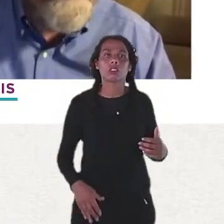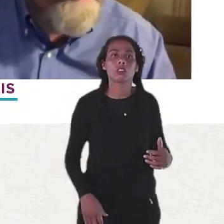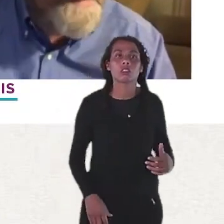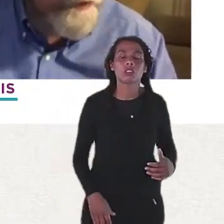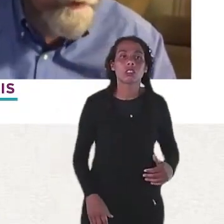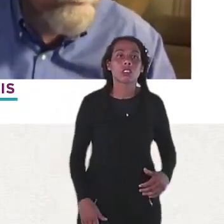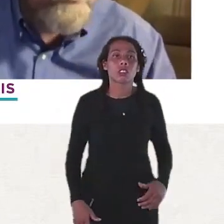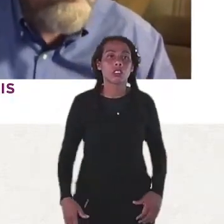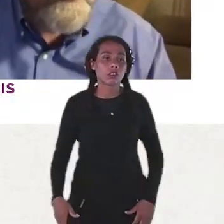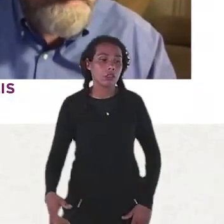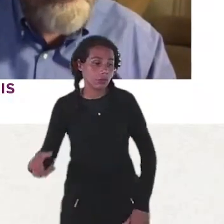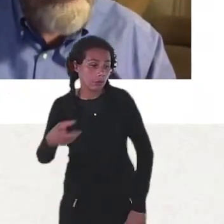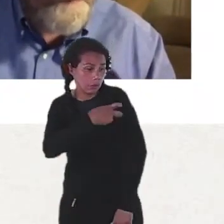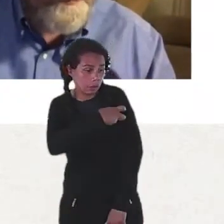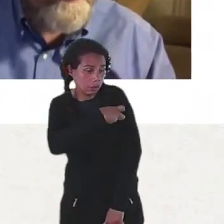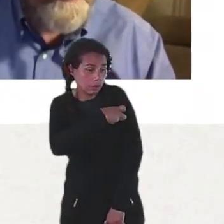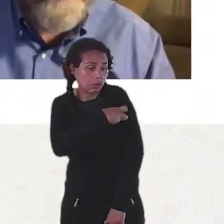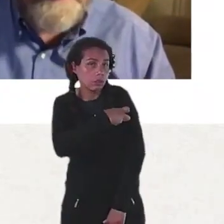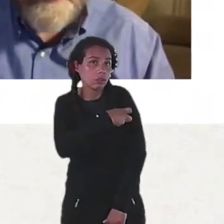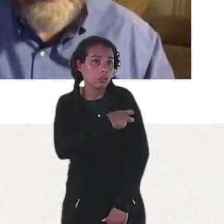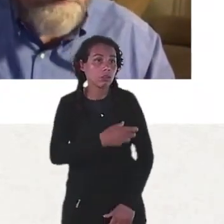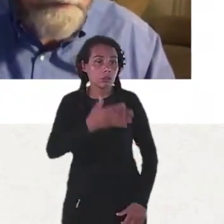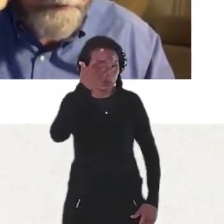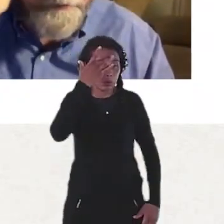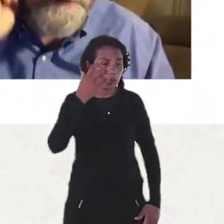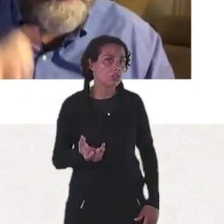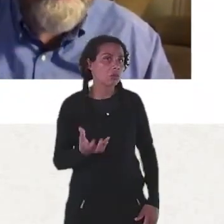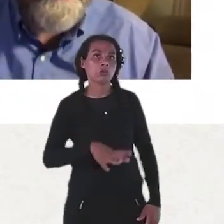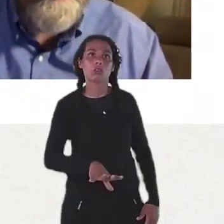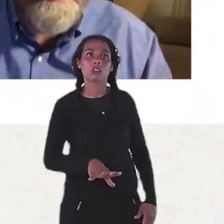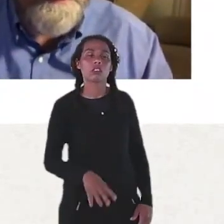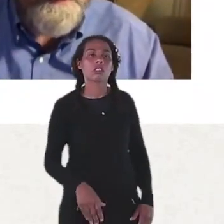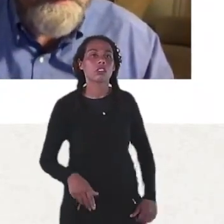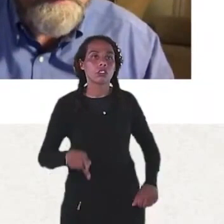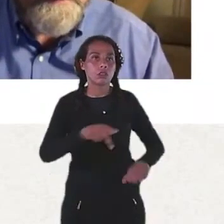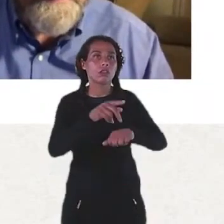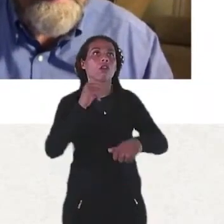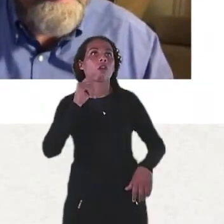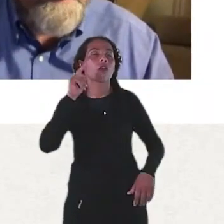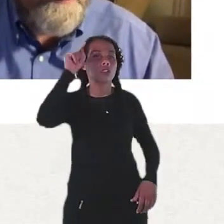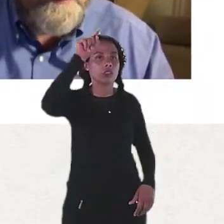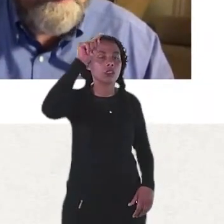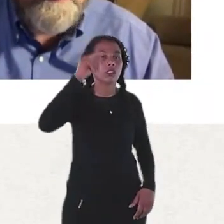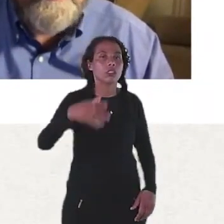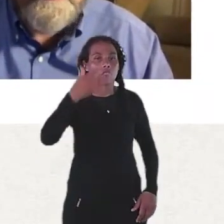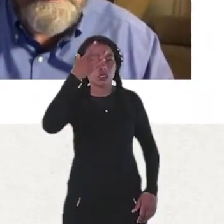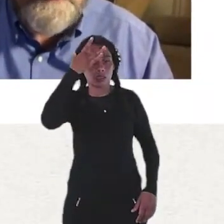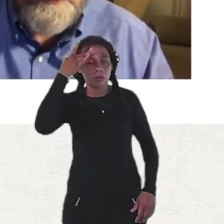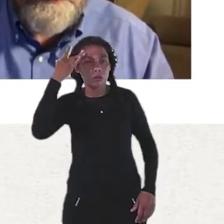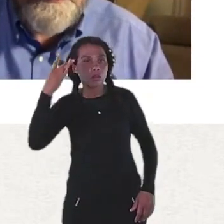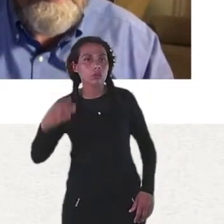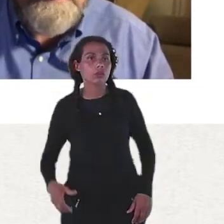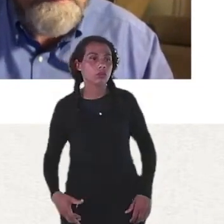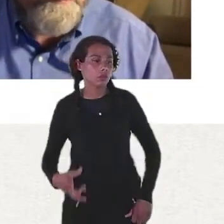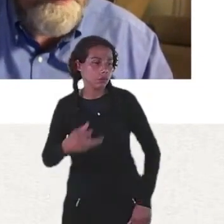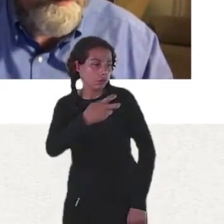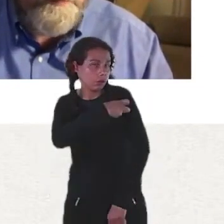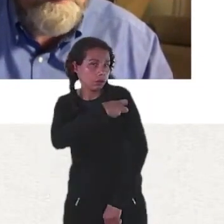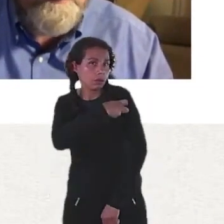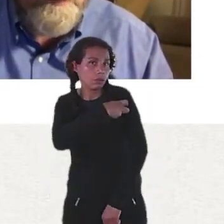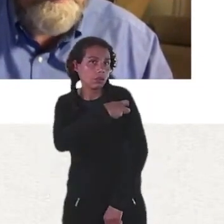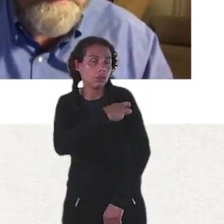Chegou e parou. Parou. Ela parou. Eu tenho 2 filhos morando nos Estados Unidos e eles me contam, né, todos os